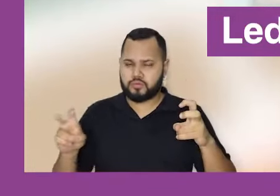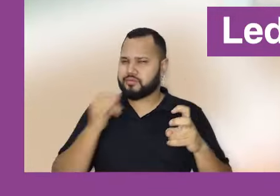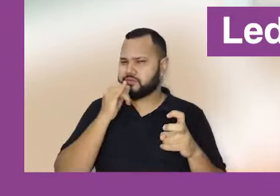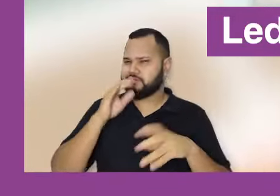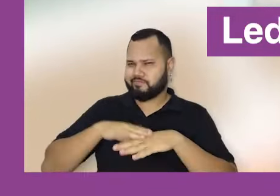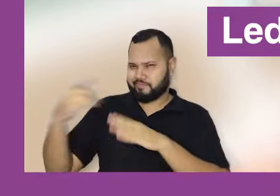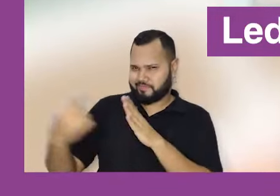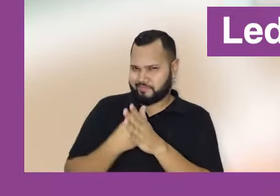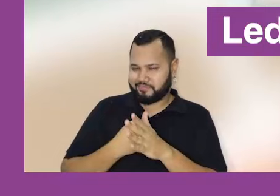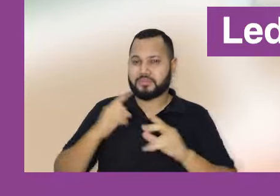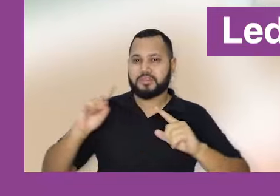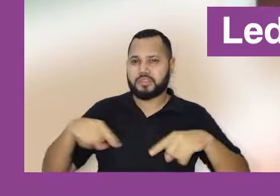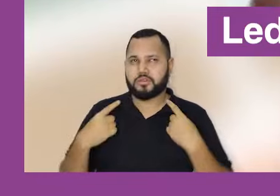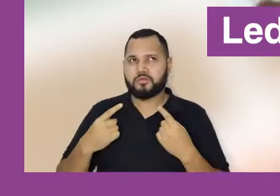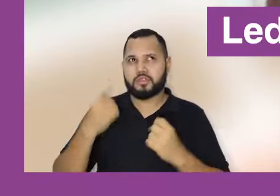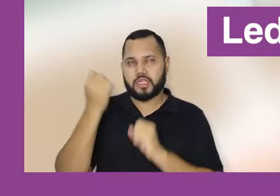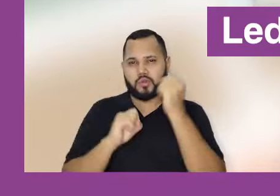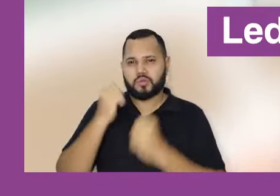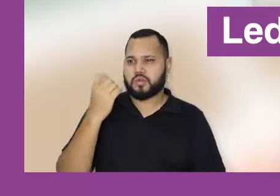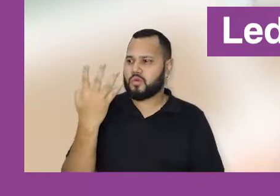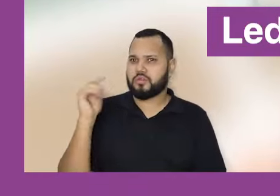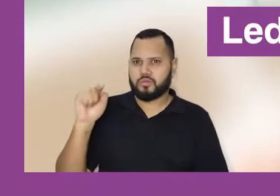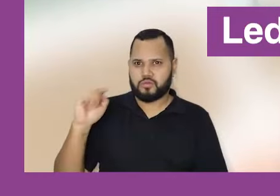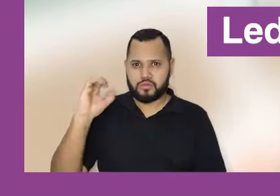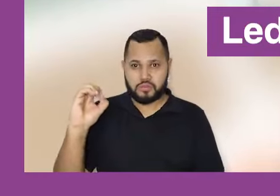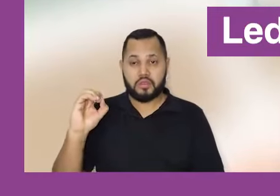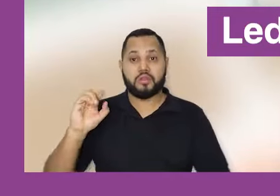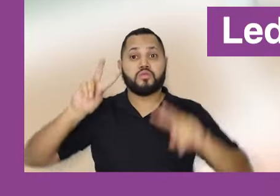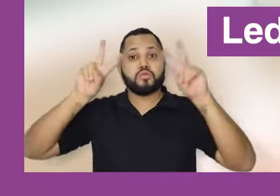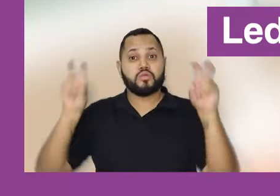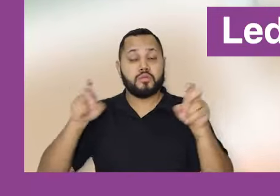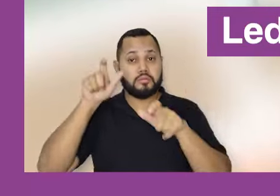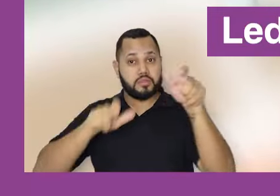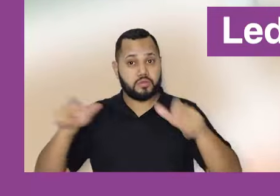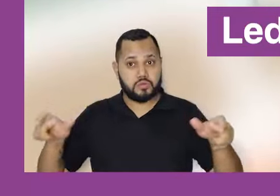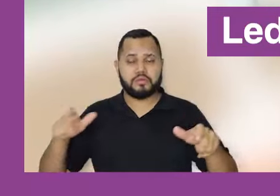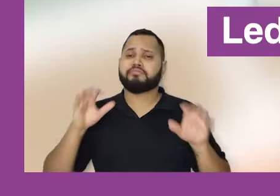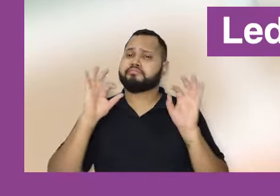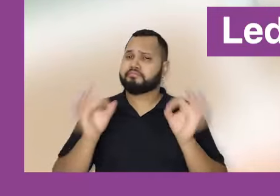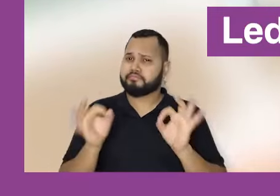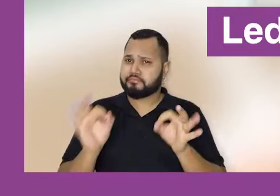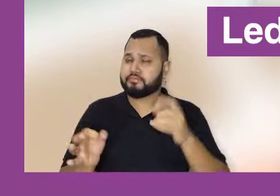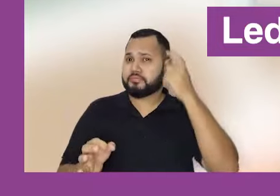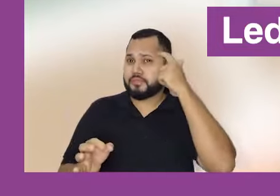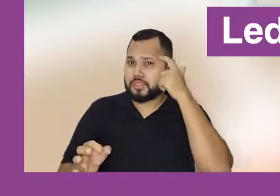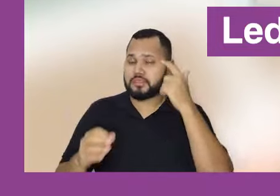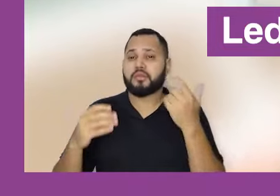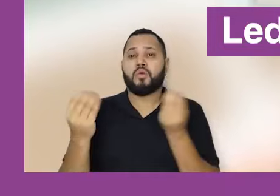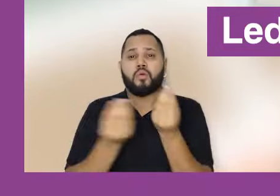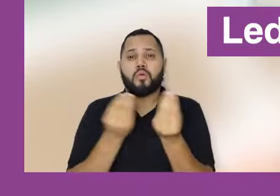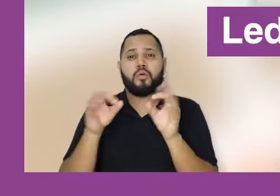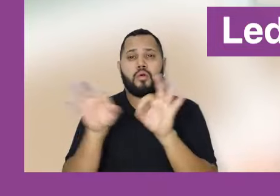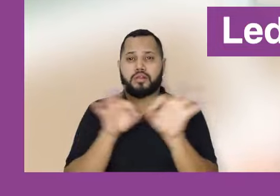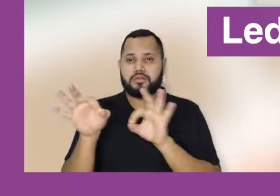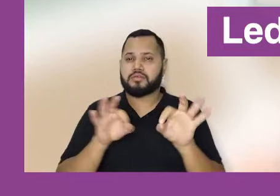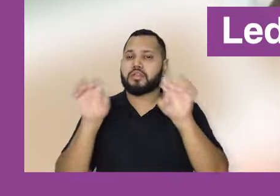a sua pergunta o desafio de indústria 4.0 falando de pessoas eu acho que é justamente essas estruturas